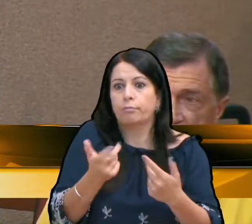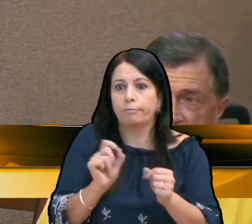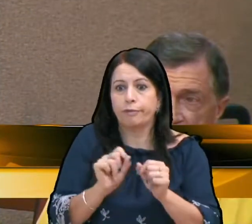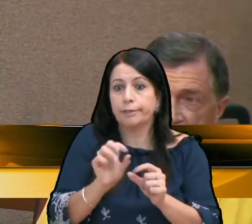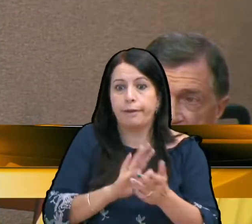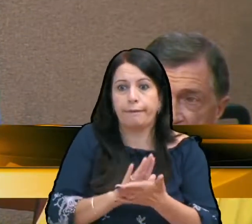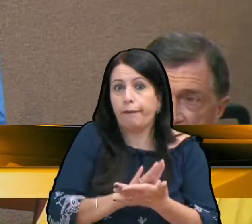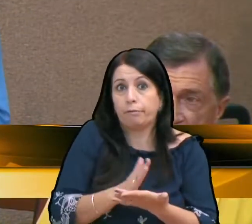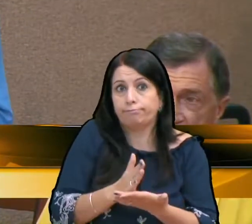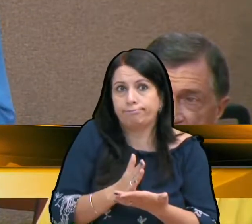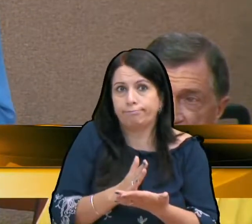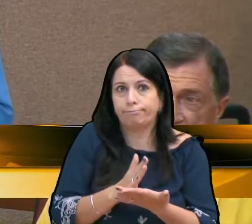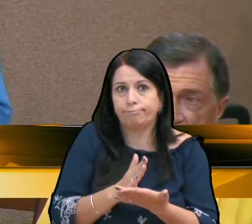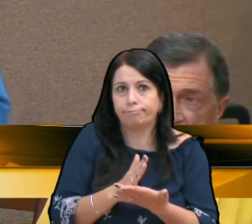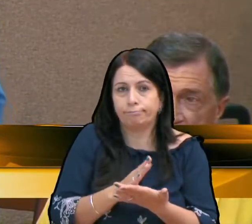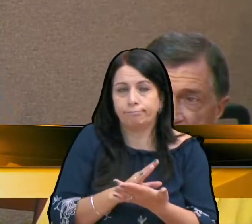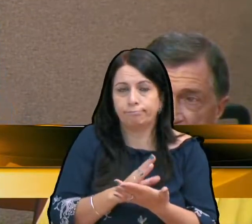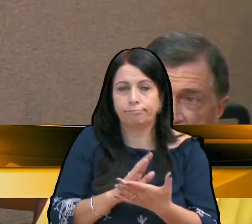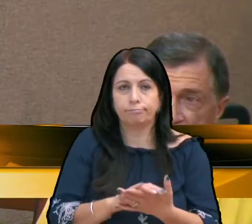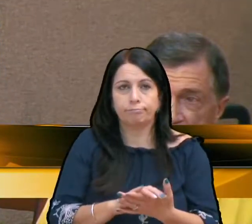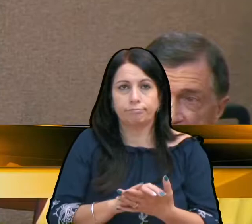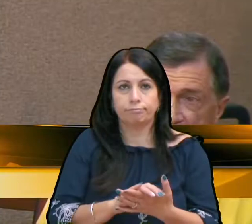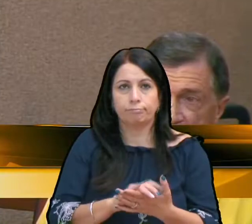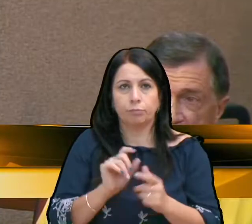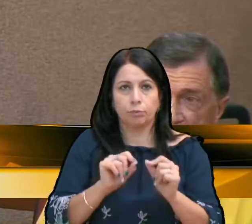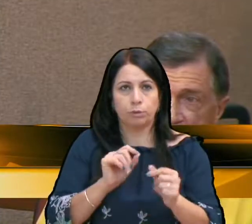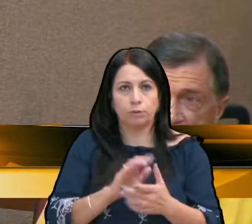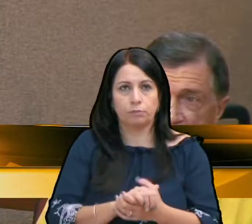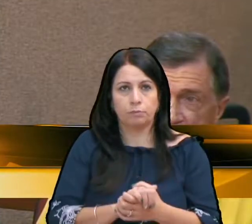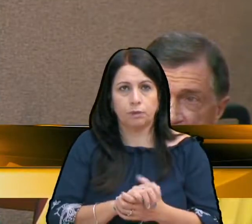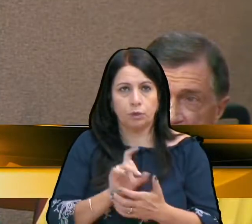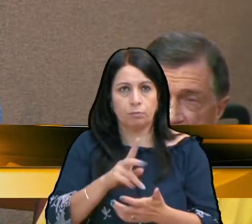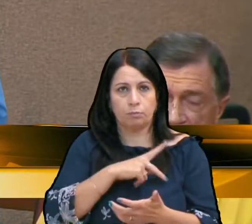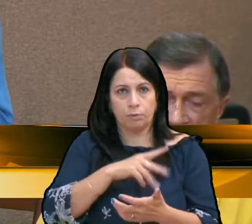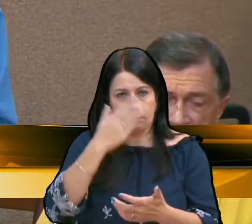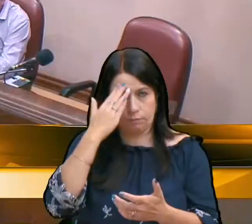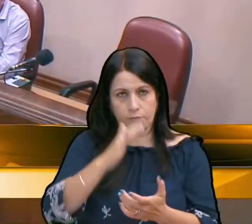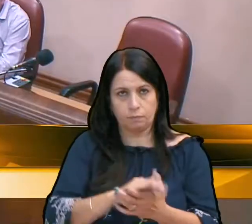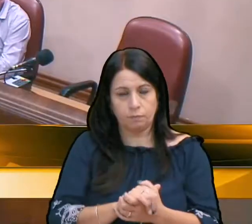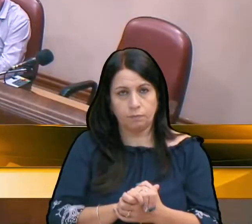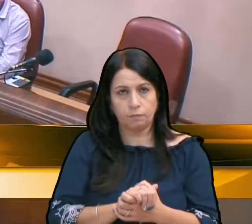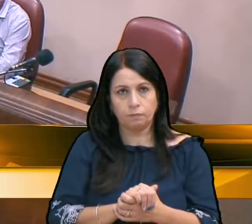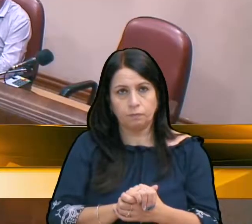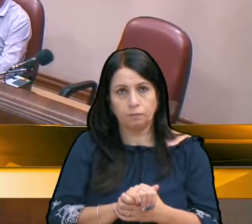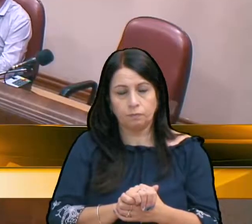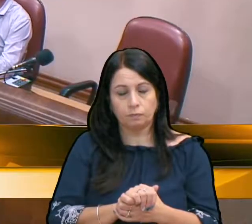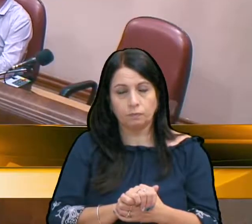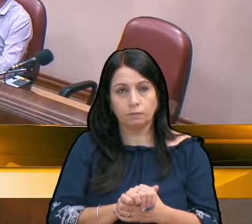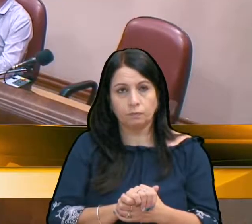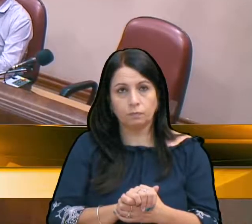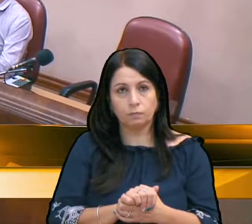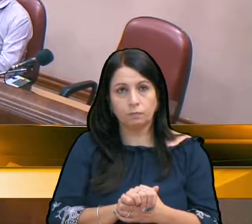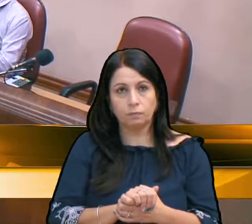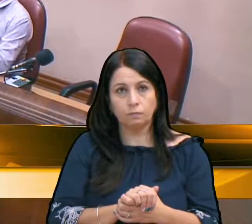e completamente no escuro sobre essa questão. Era isso, senhor presidente, muito obrigado.